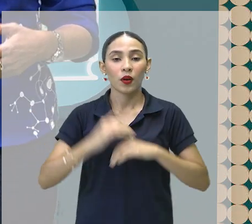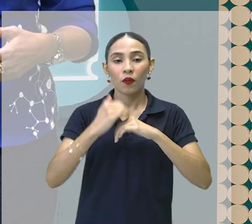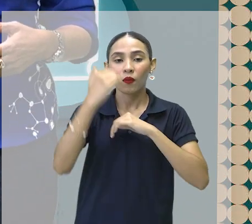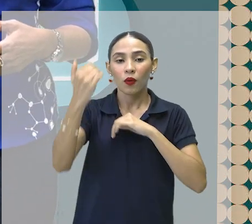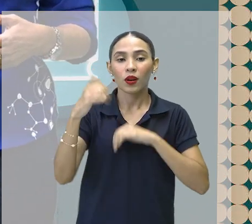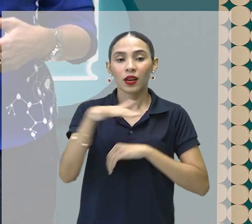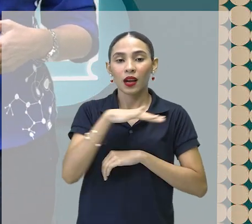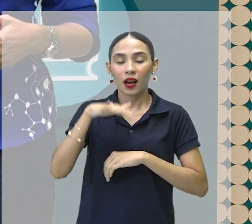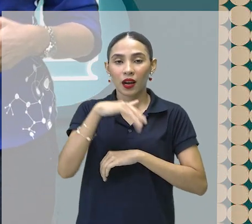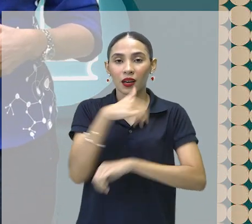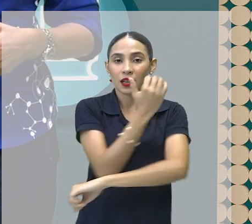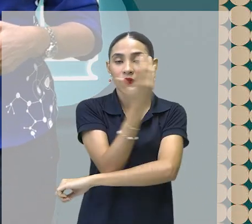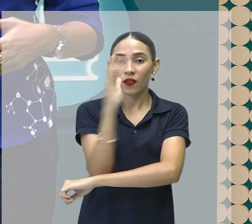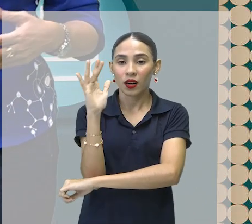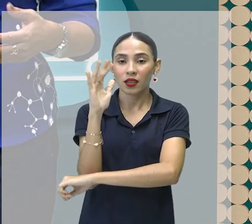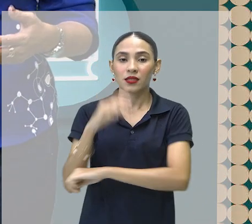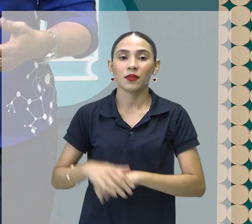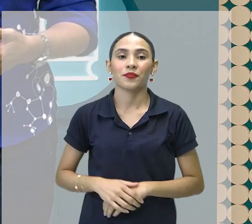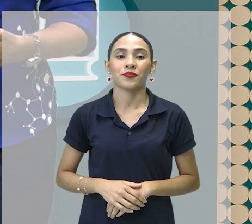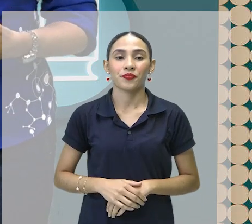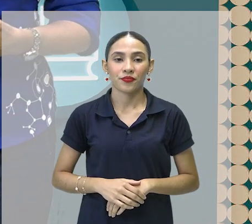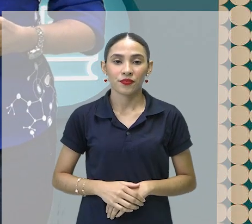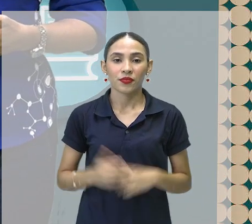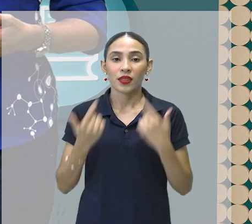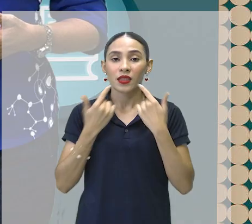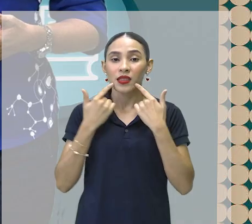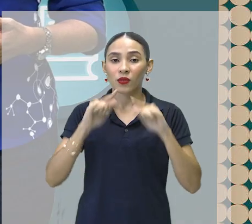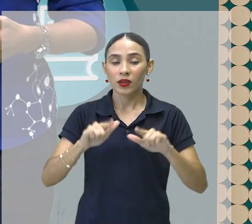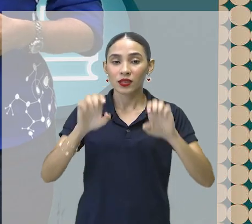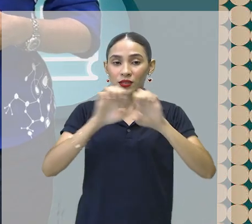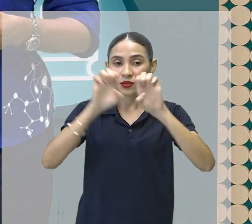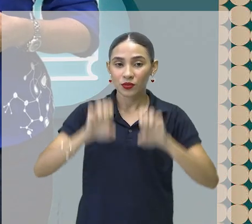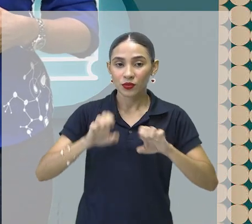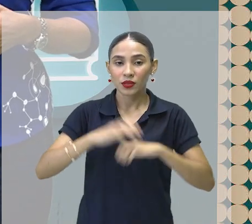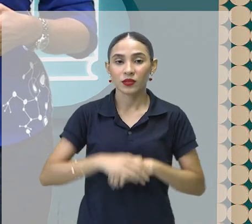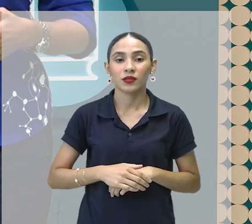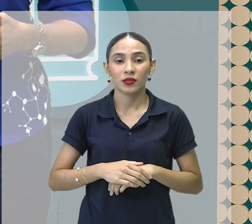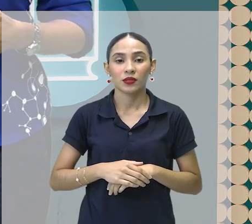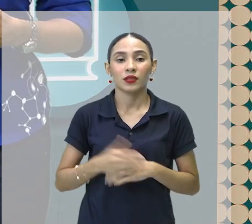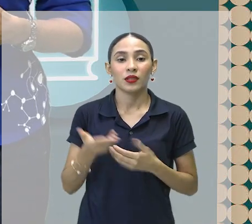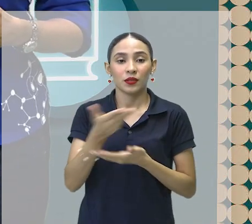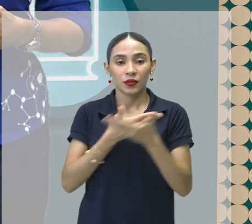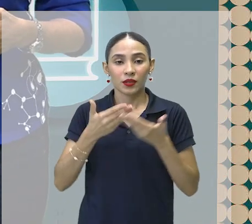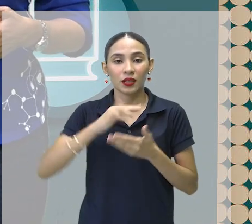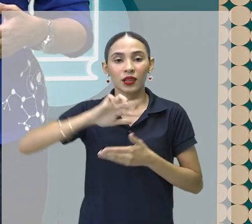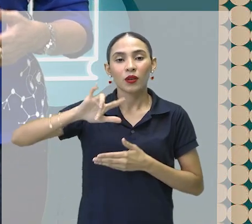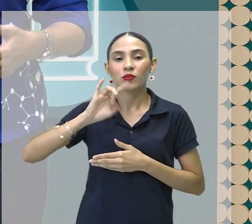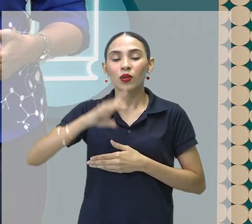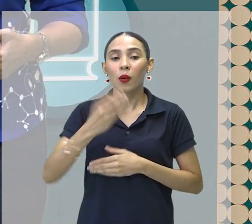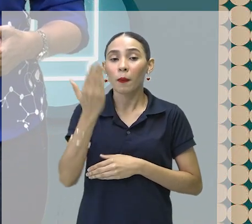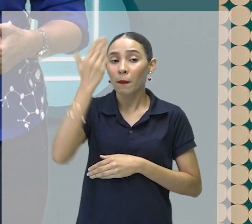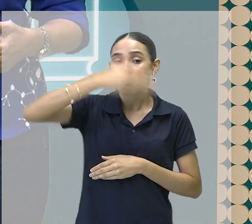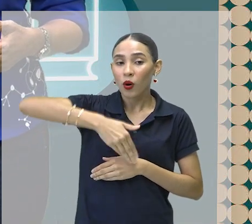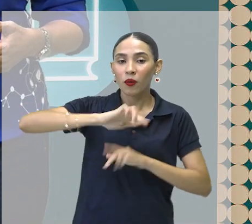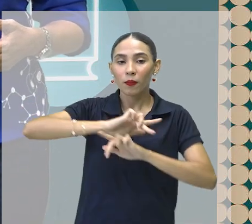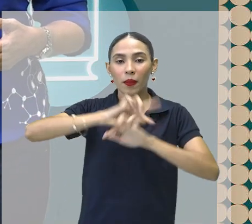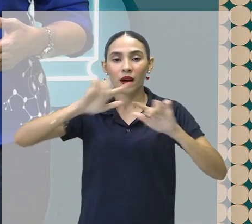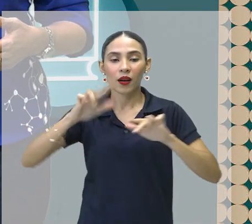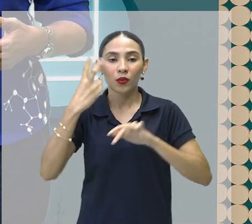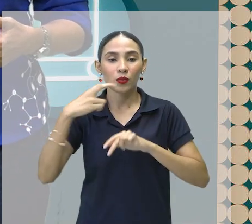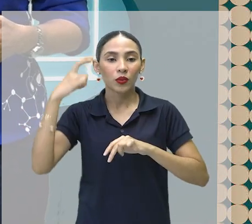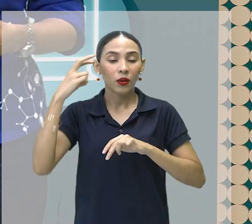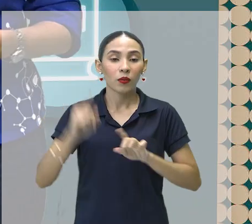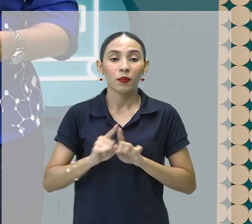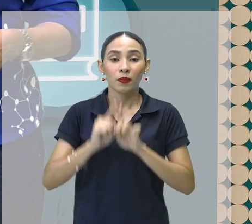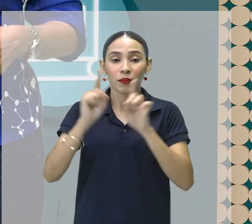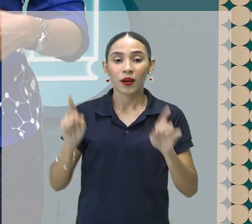do espaço físico da floresta. As linguagens estéticas geradas de diálogos não apenas evidenciam a diversidade